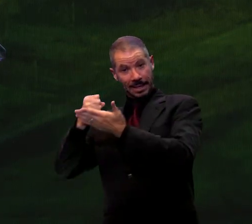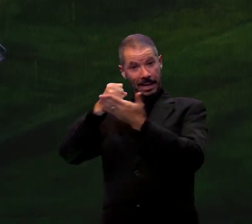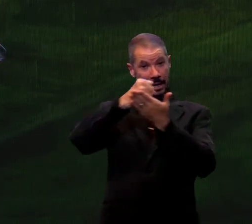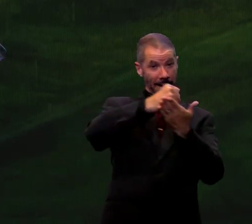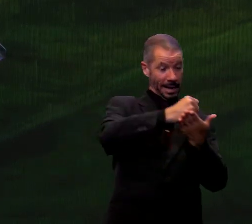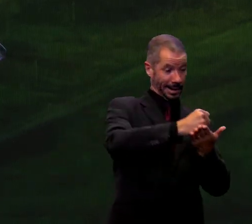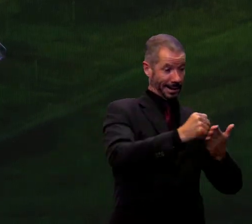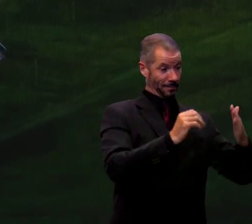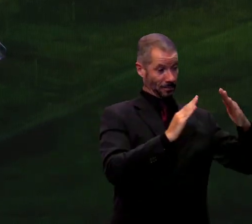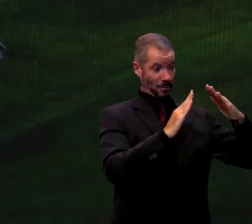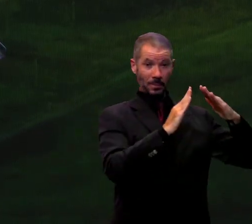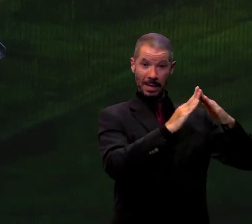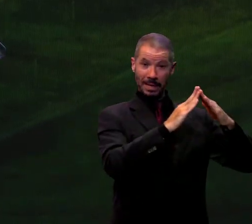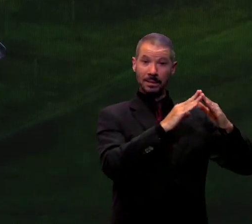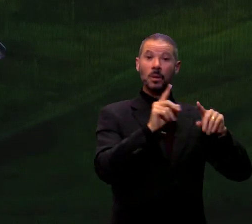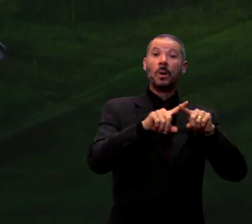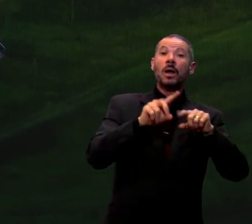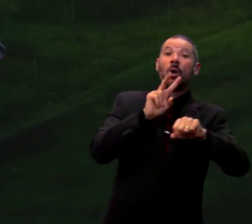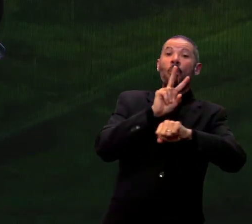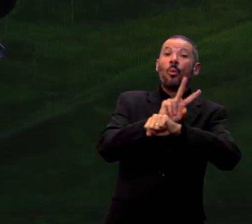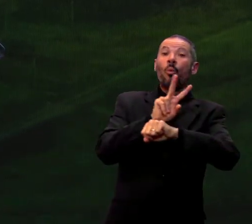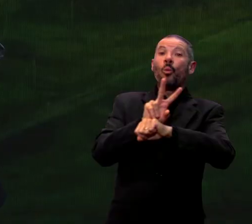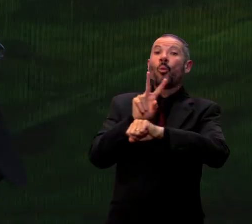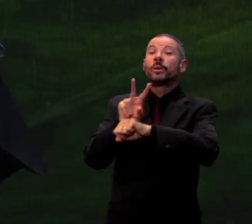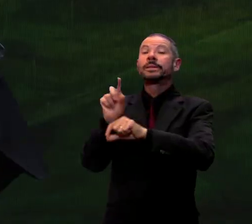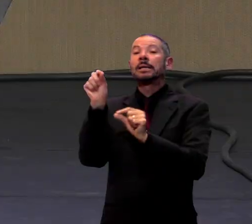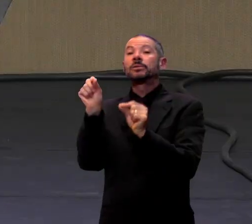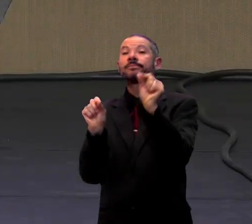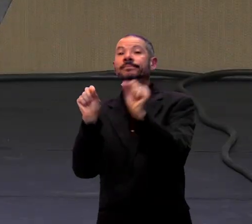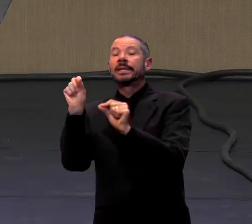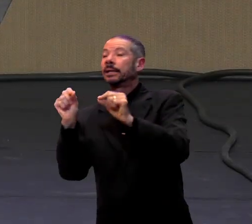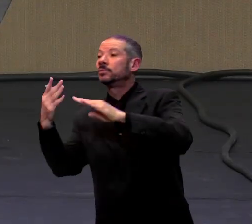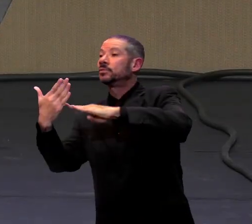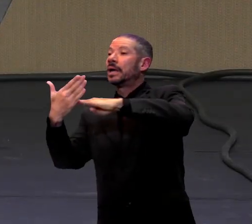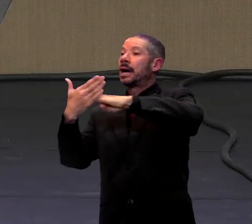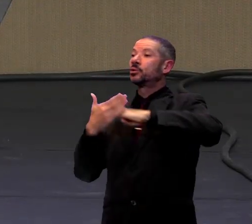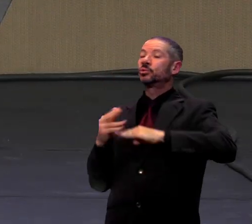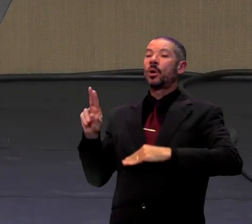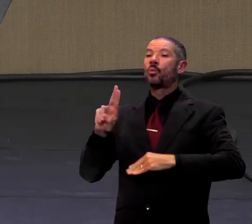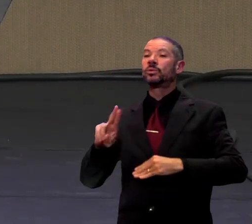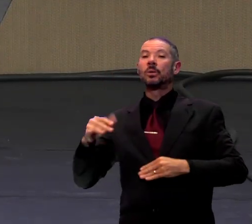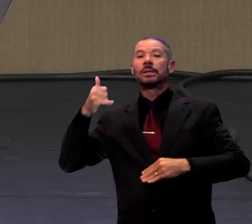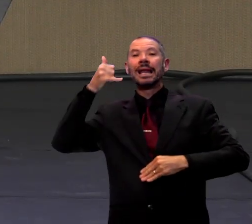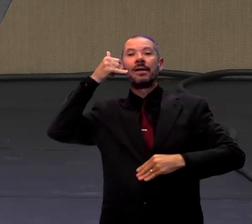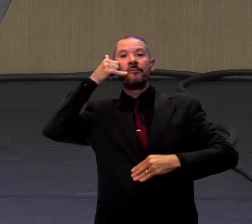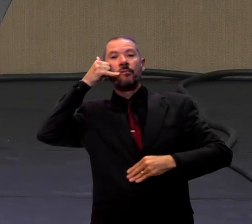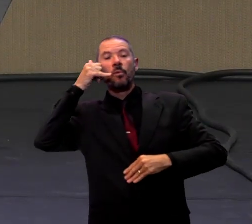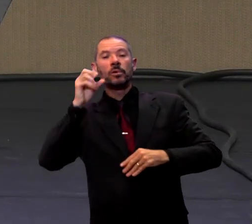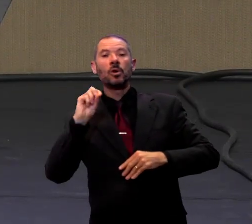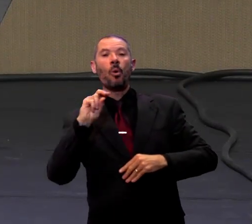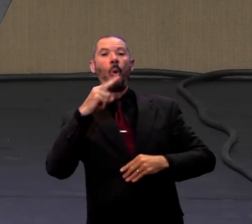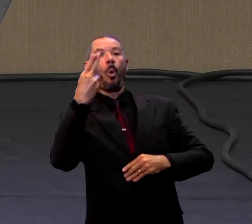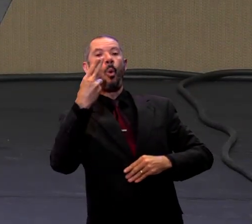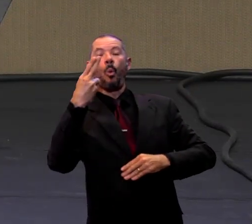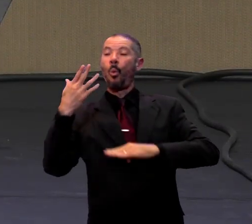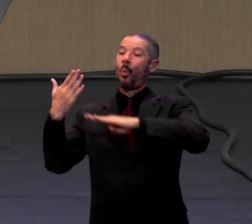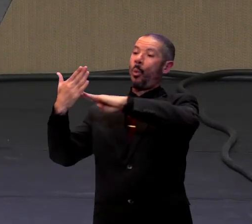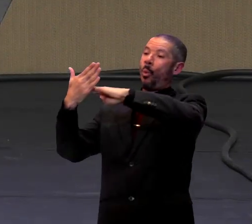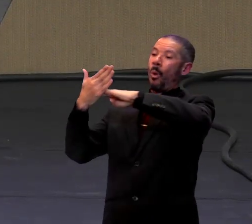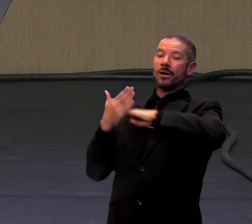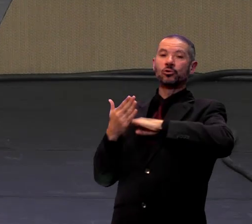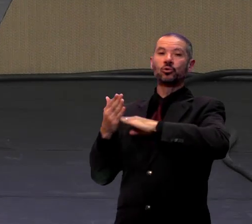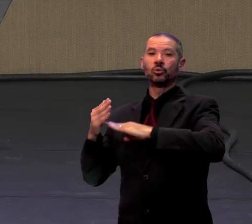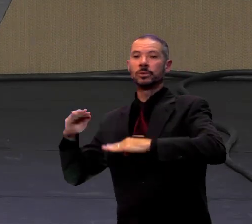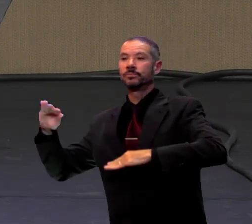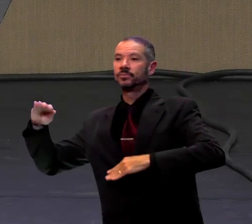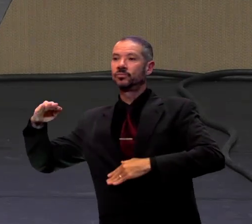casa. Por causa do cuidado ativo de quem nos ajuda a usar o telefone, ou quem nos ajuda levando de